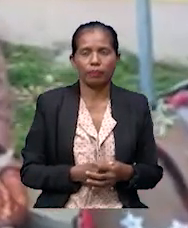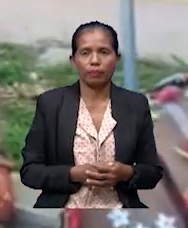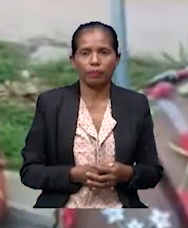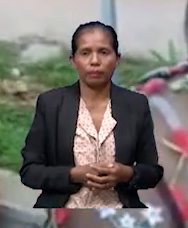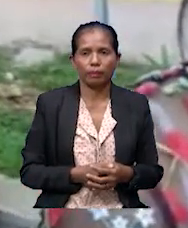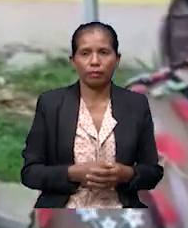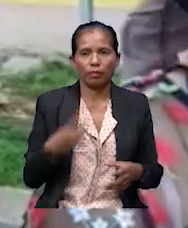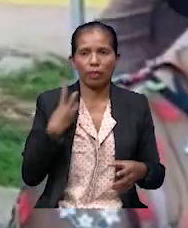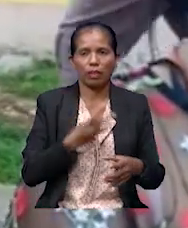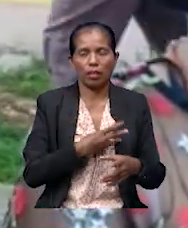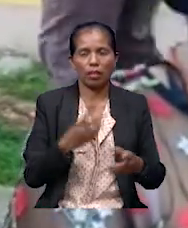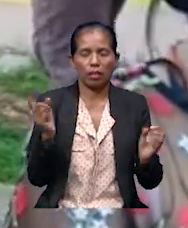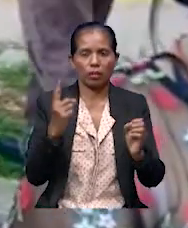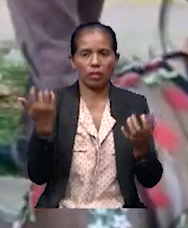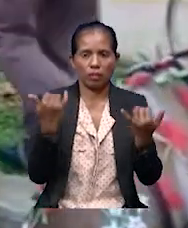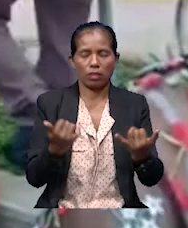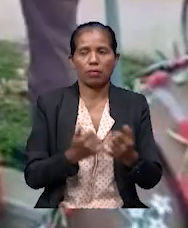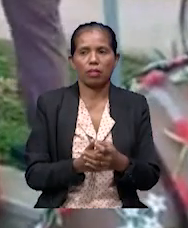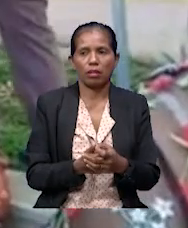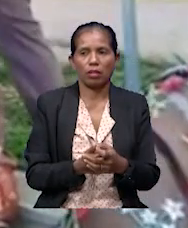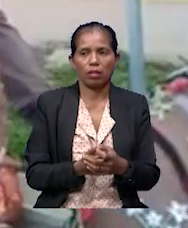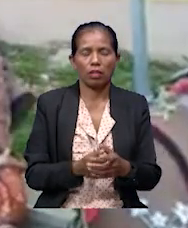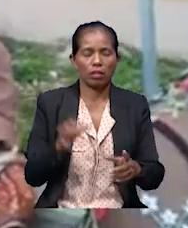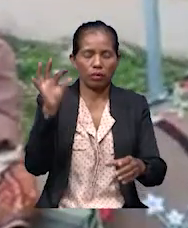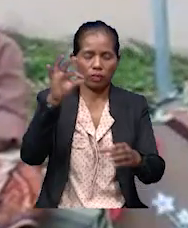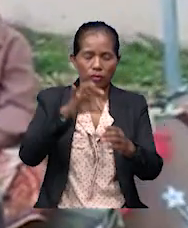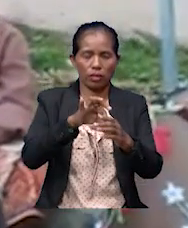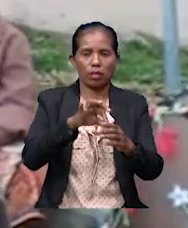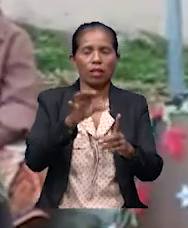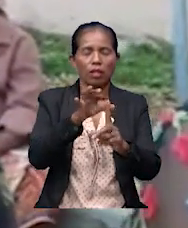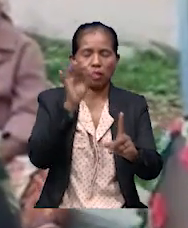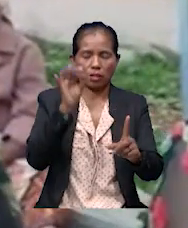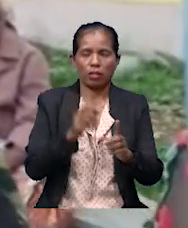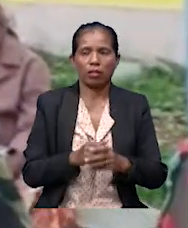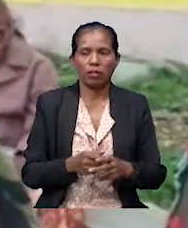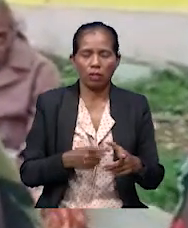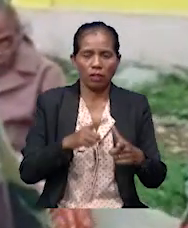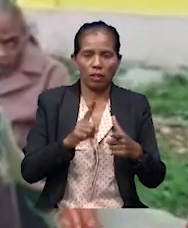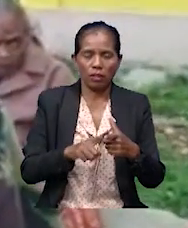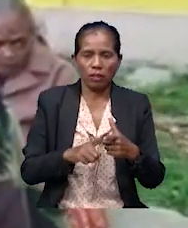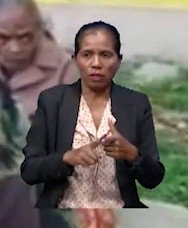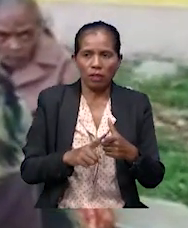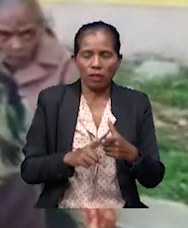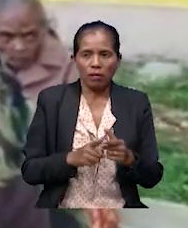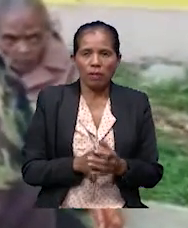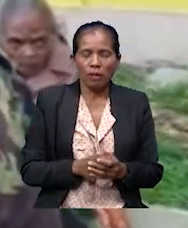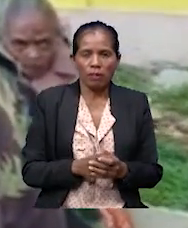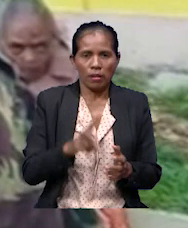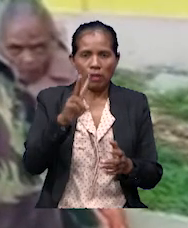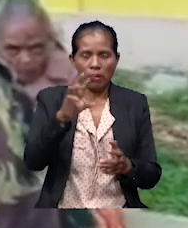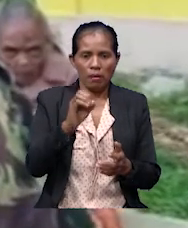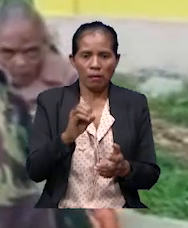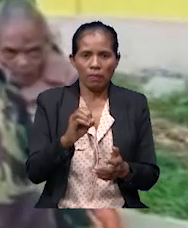E tra l'altro fuori ma qua alle elezioni. E poi di tutto qua 22 di maio